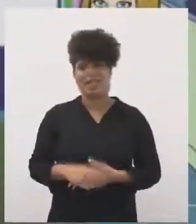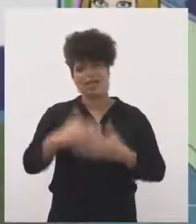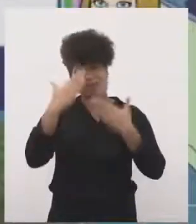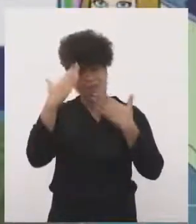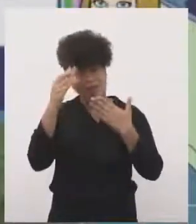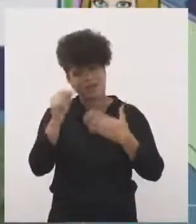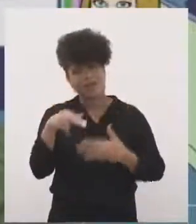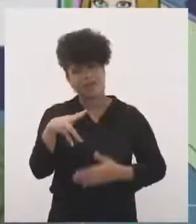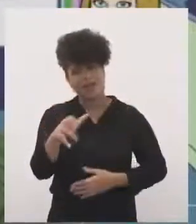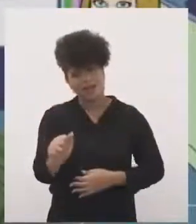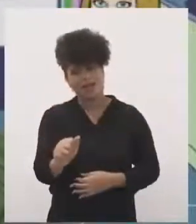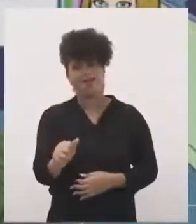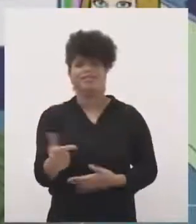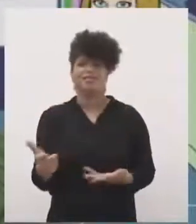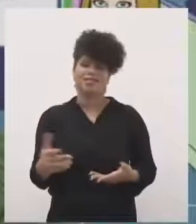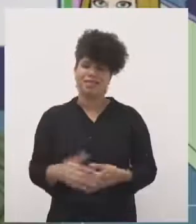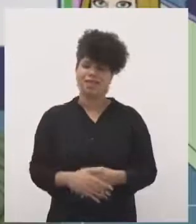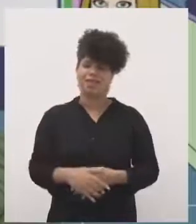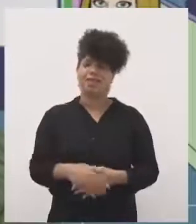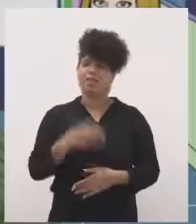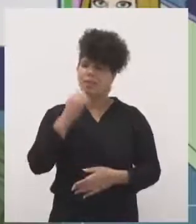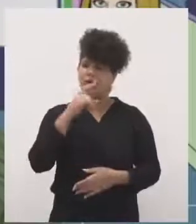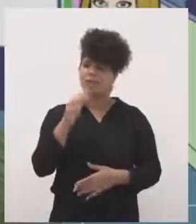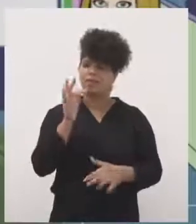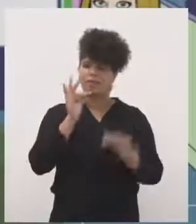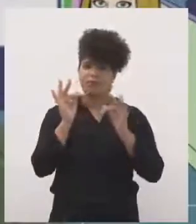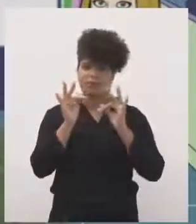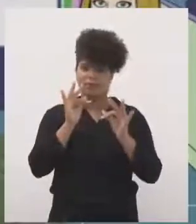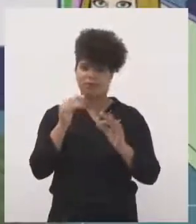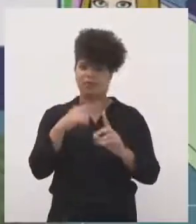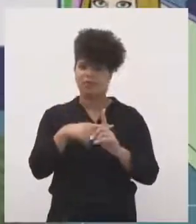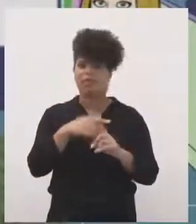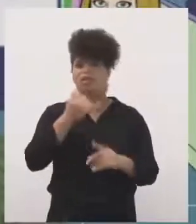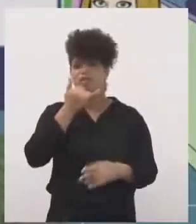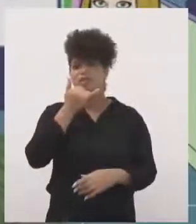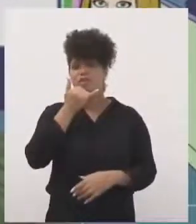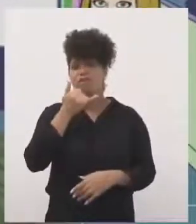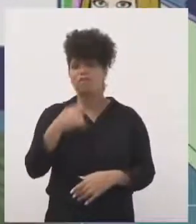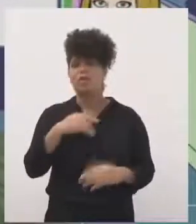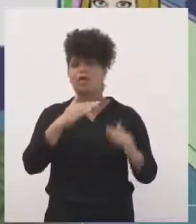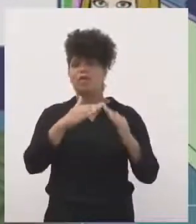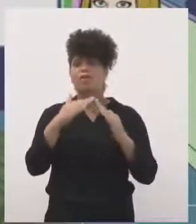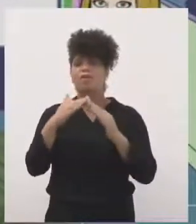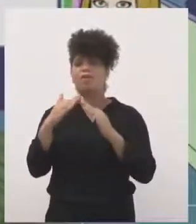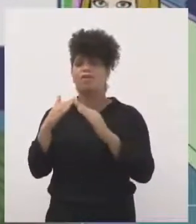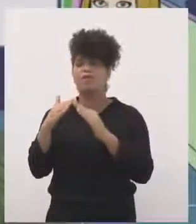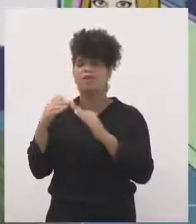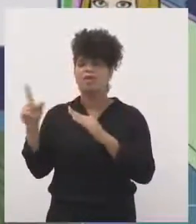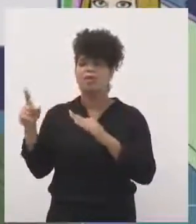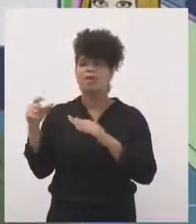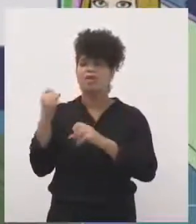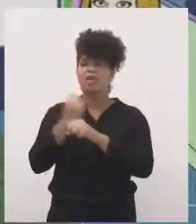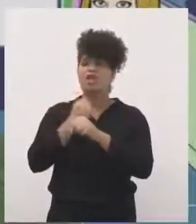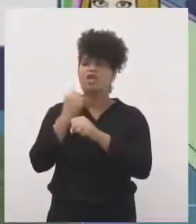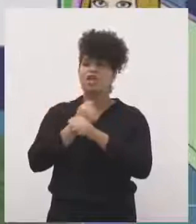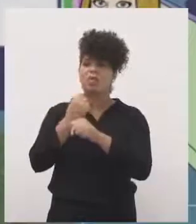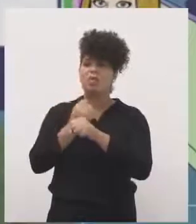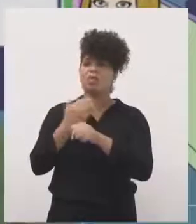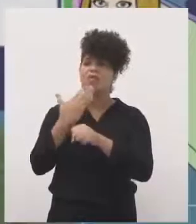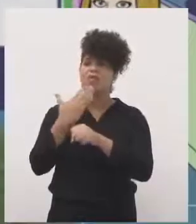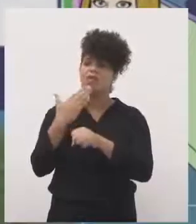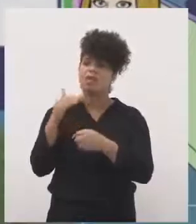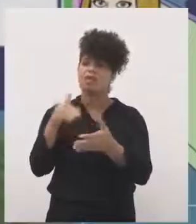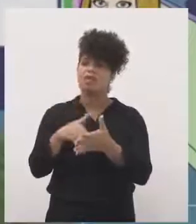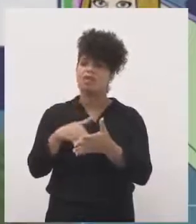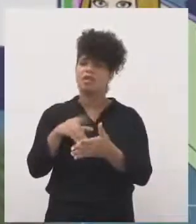Obrigada, Ana. Eu fico muito feliz com esse feedback. Até peço desculpa, meu vizinho está em obra, eu tinha pedido a ele para pausar até as